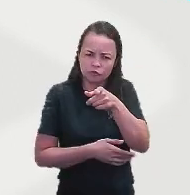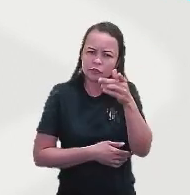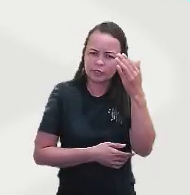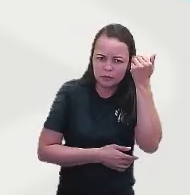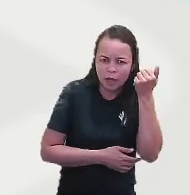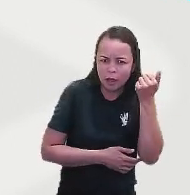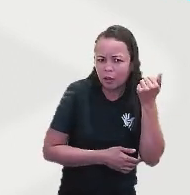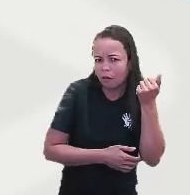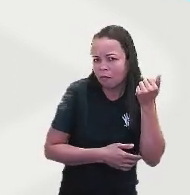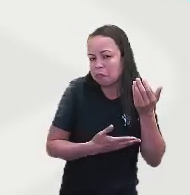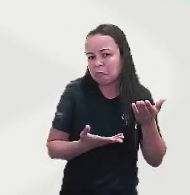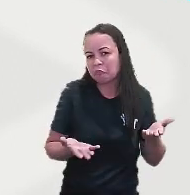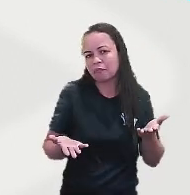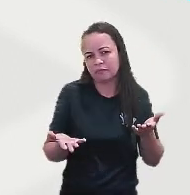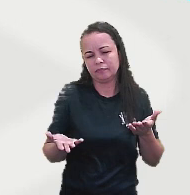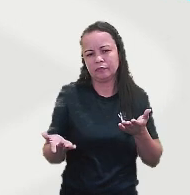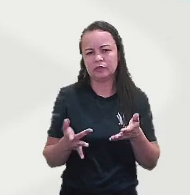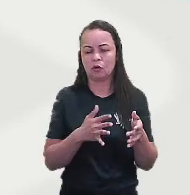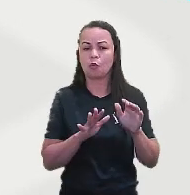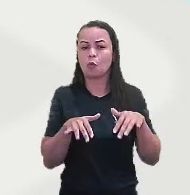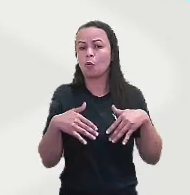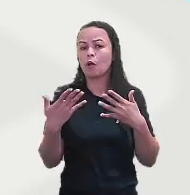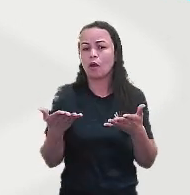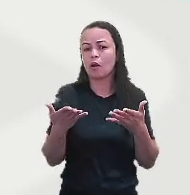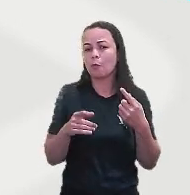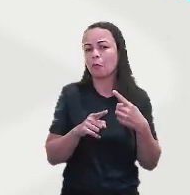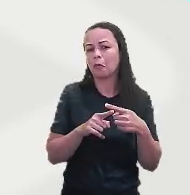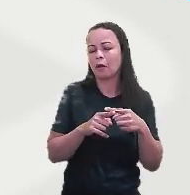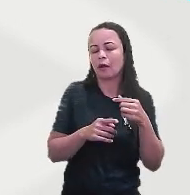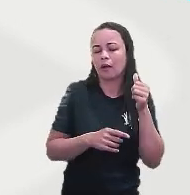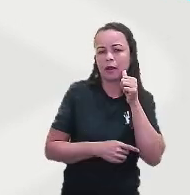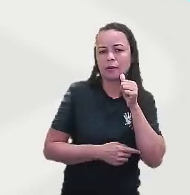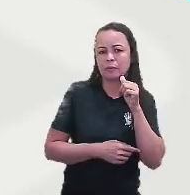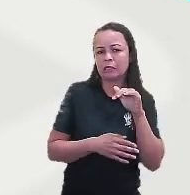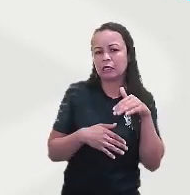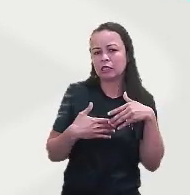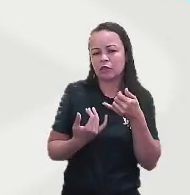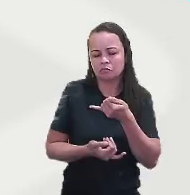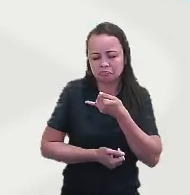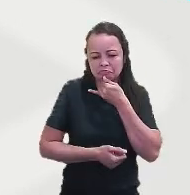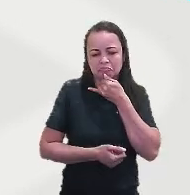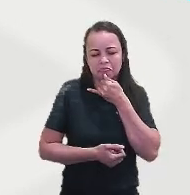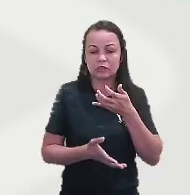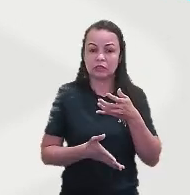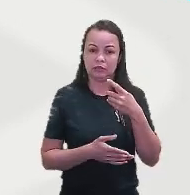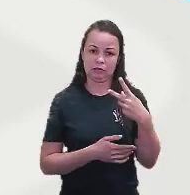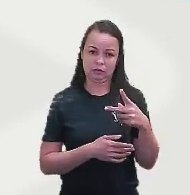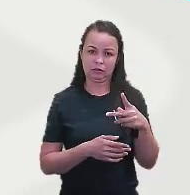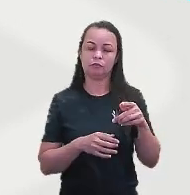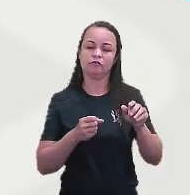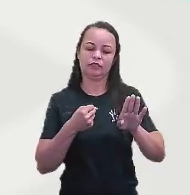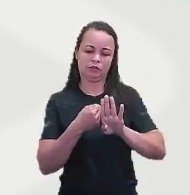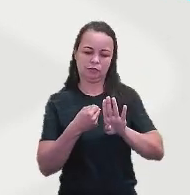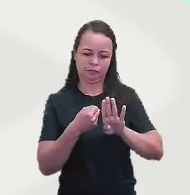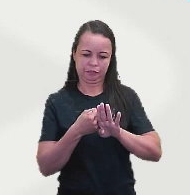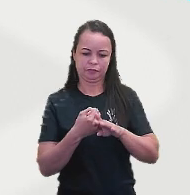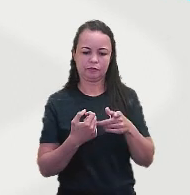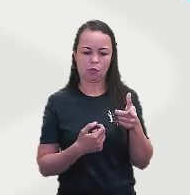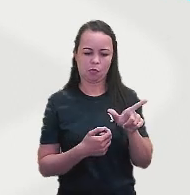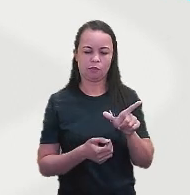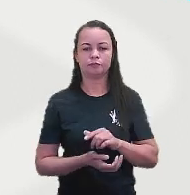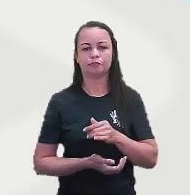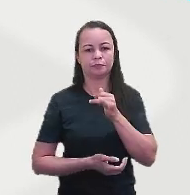sabe a razão, né, pela qual Maria está triste? Então, lembrando aí que sempre vai ser substantivo. Ó. Outro